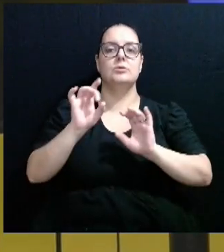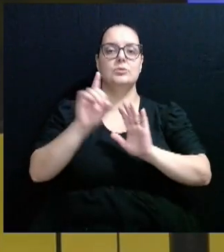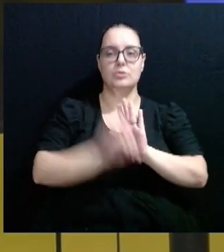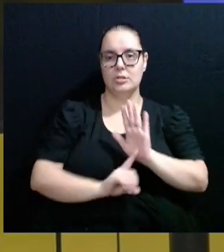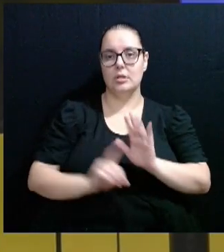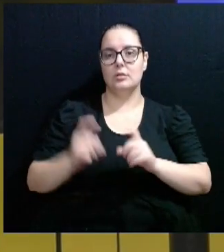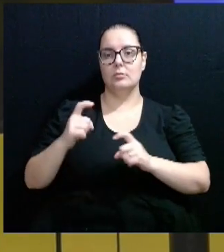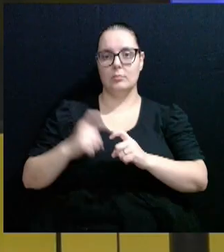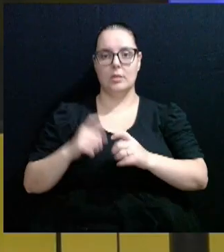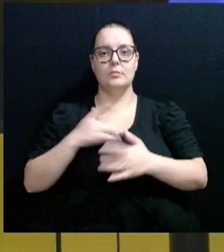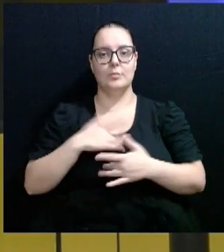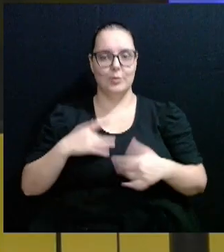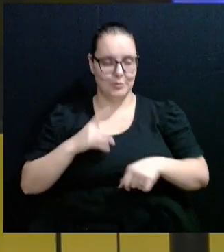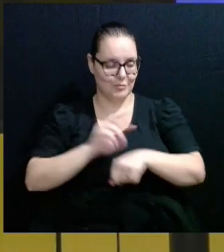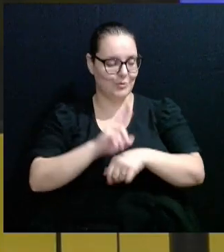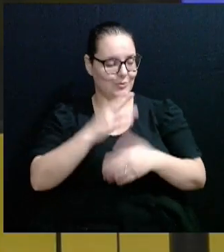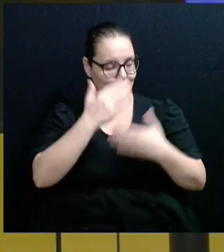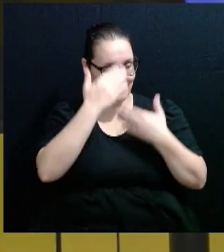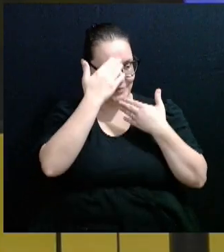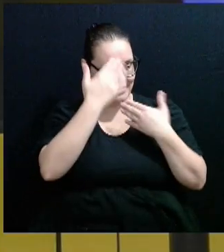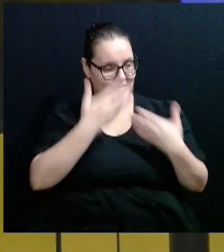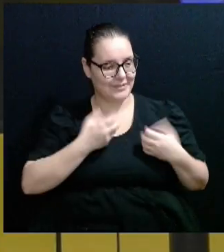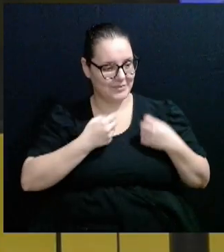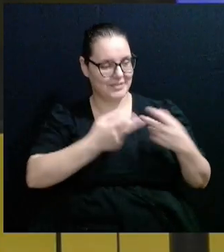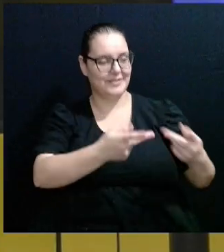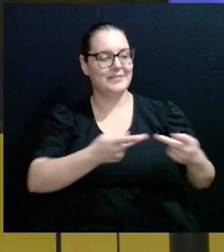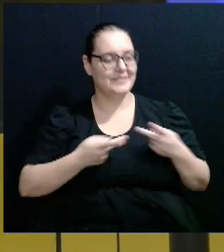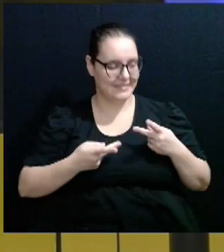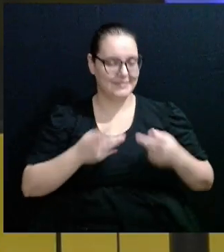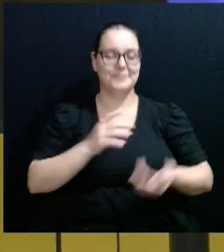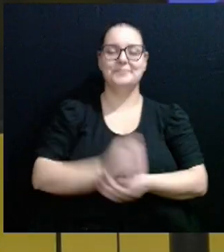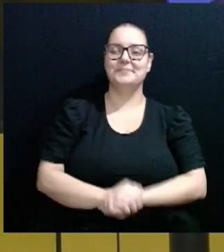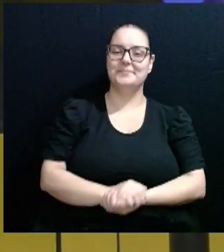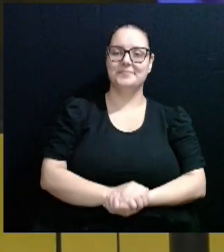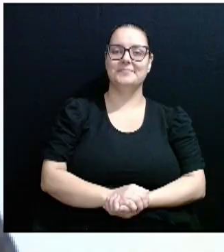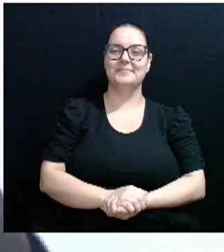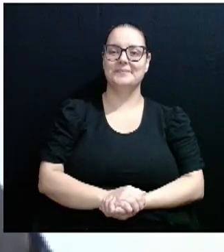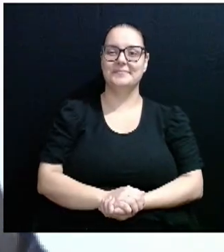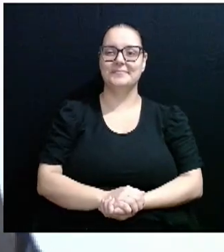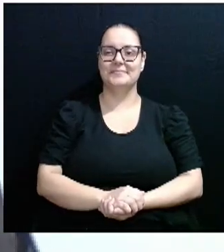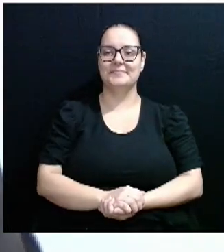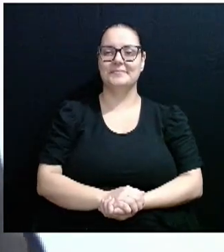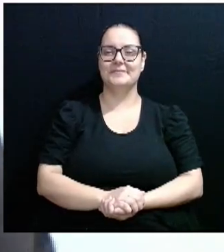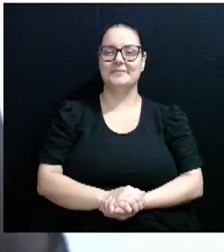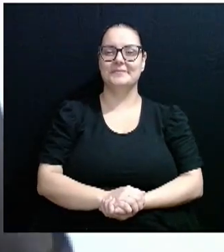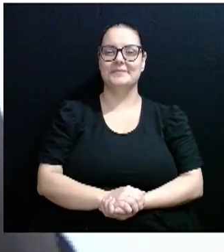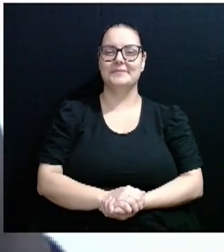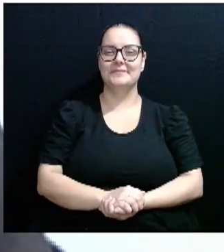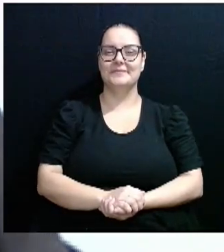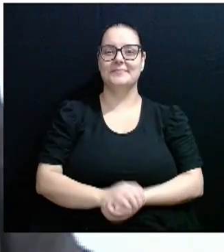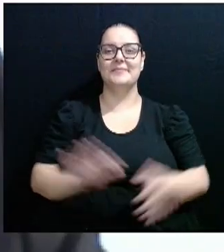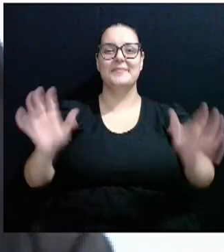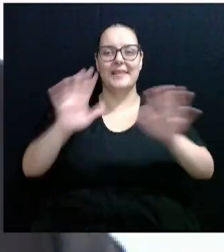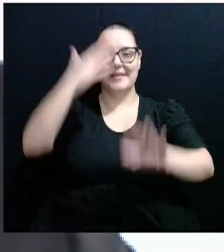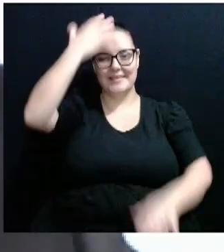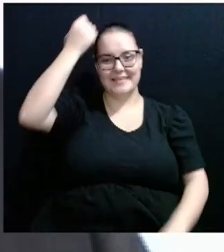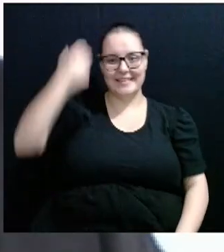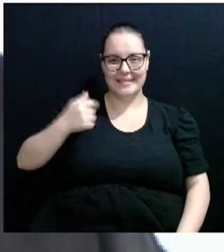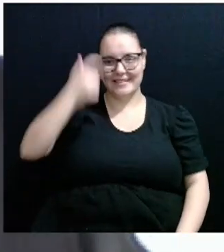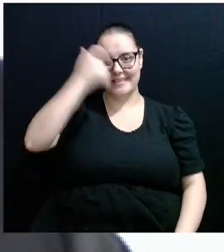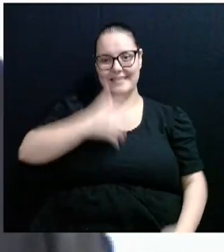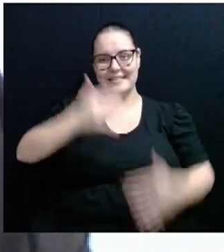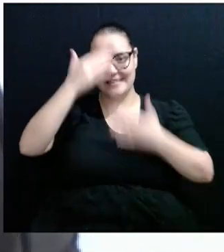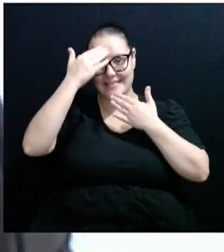saúde. Doutor, seja muito bem-vindo. Obrigada pela sua participação e presença. Rúbia, eu que agradeço o convite, estou